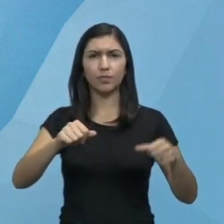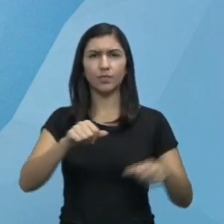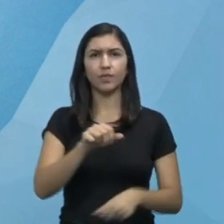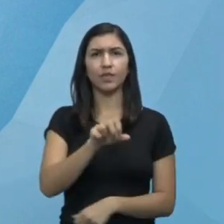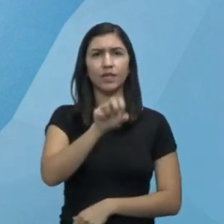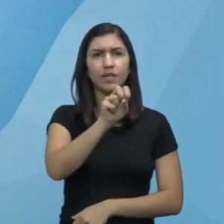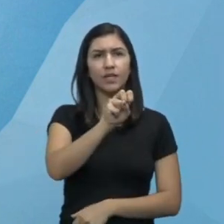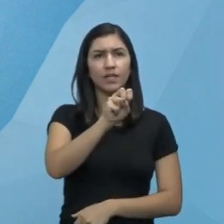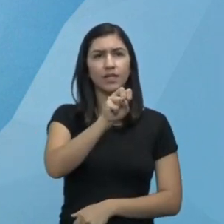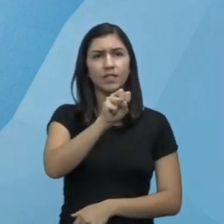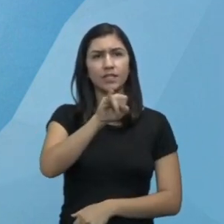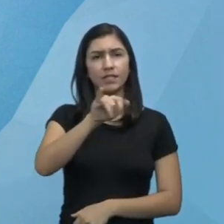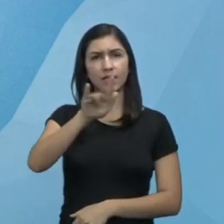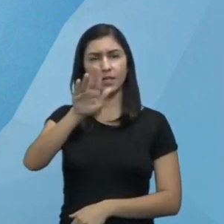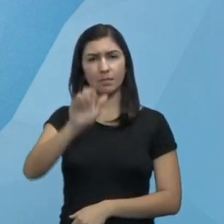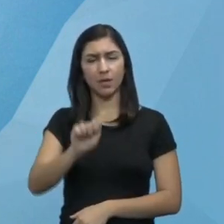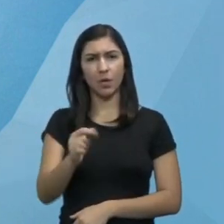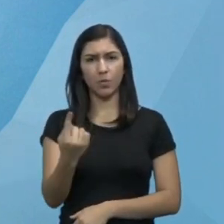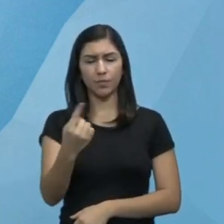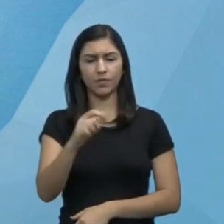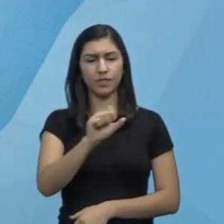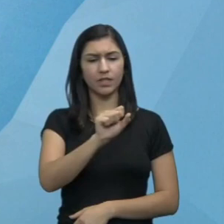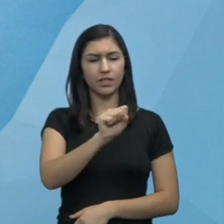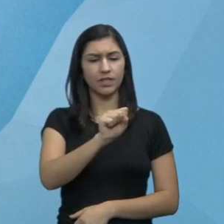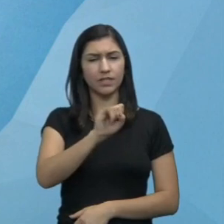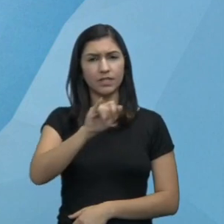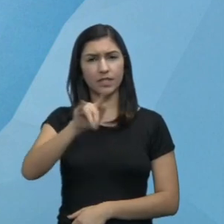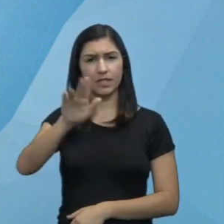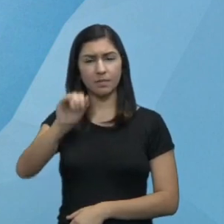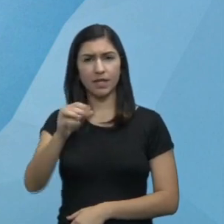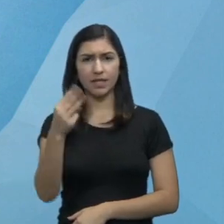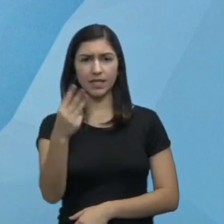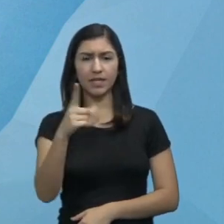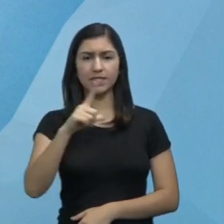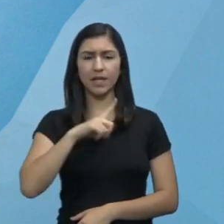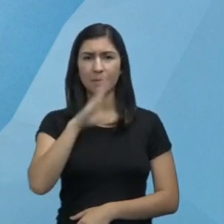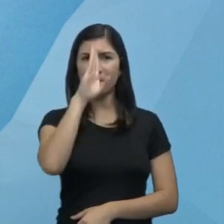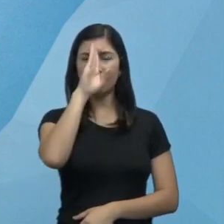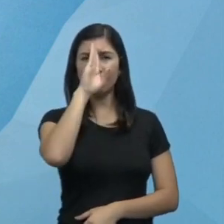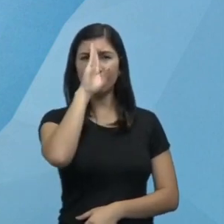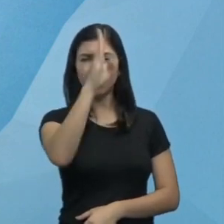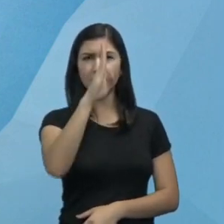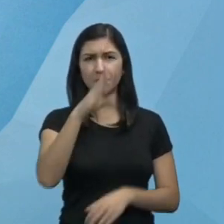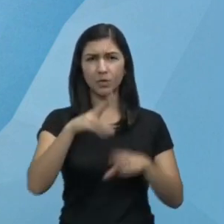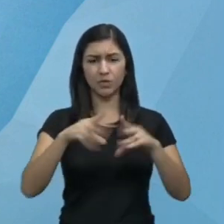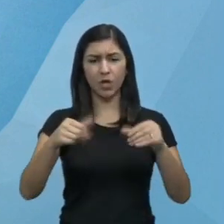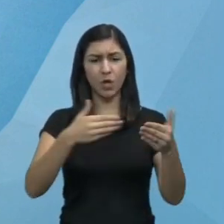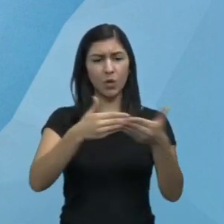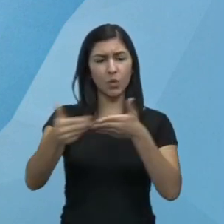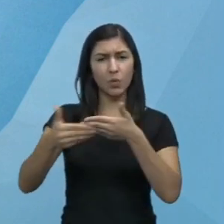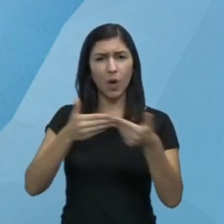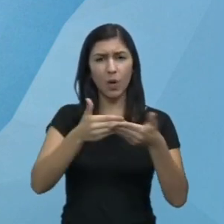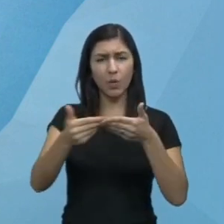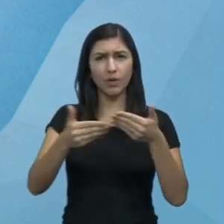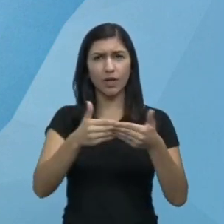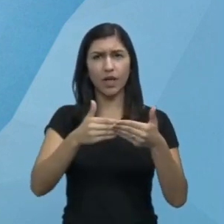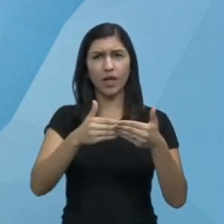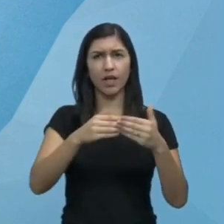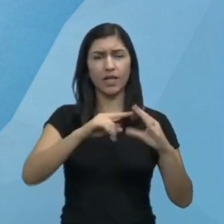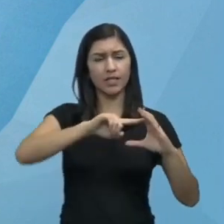e σ3 correspondem às tensões principais do solo. Qualquer estado de tensão cujo círculo de